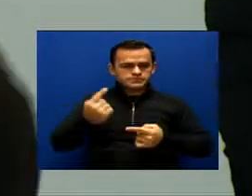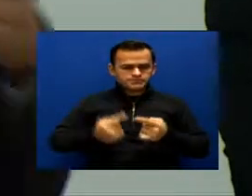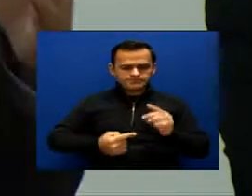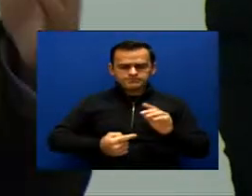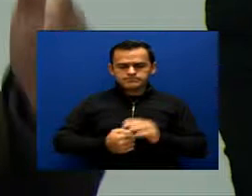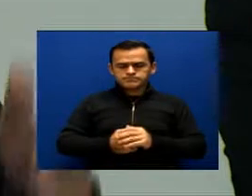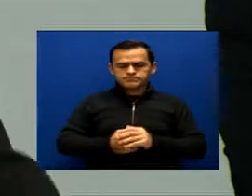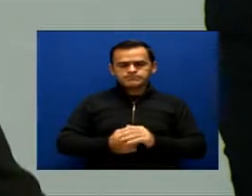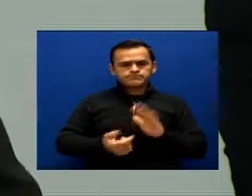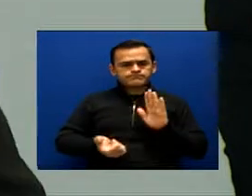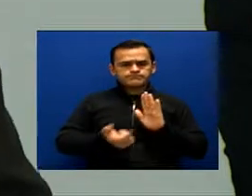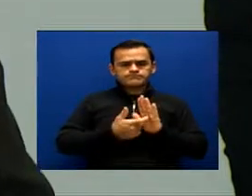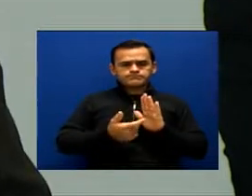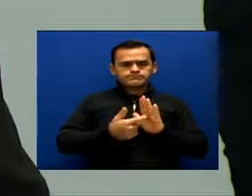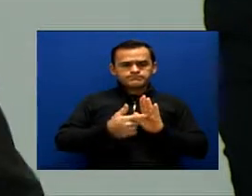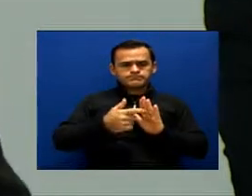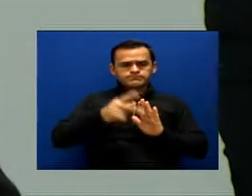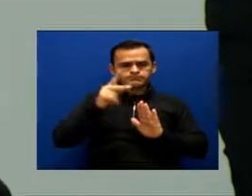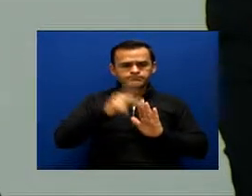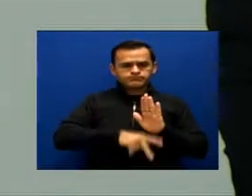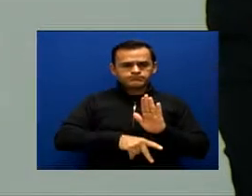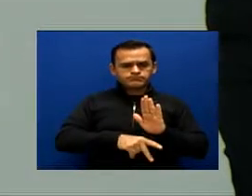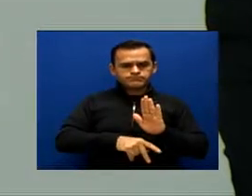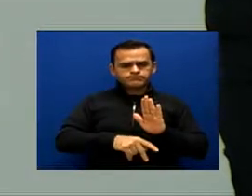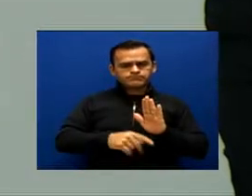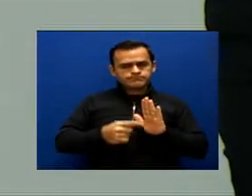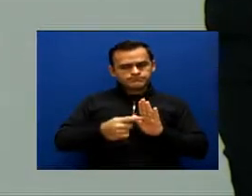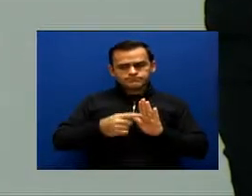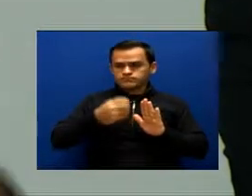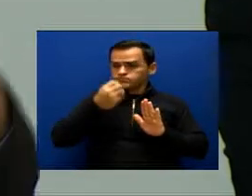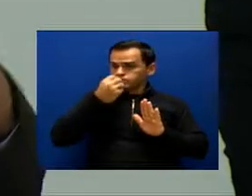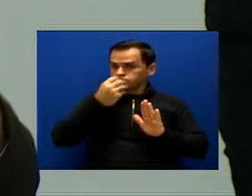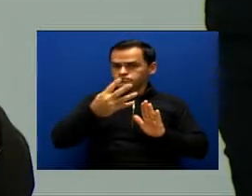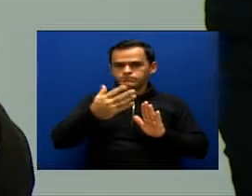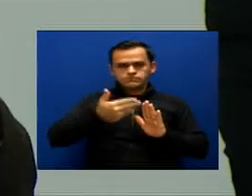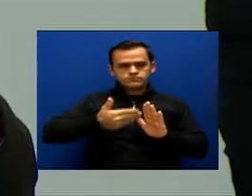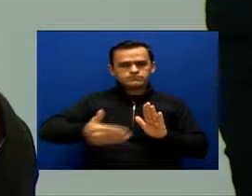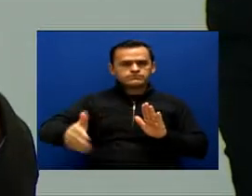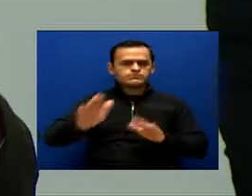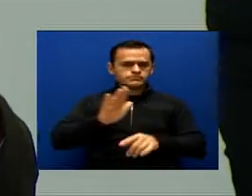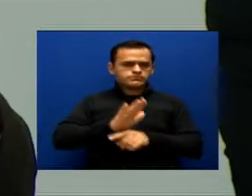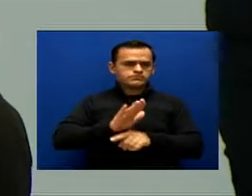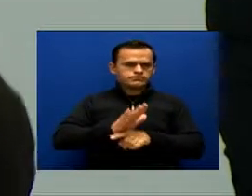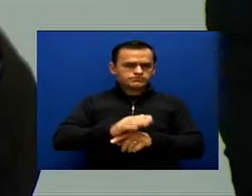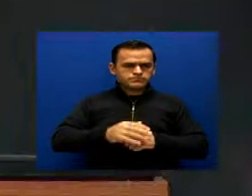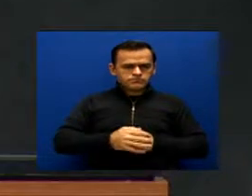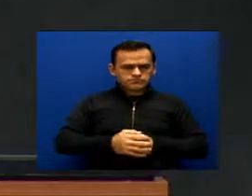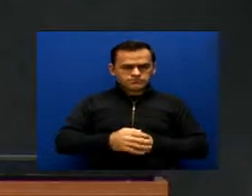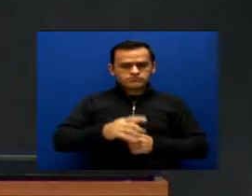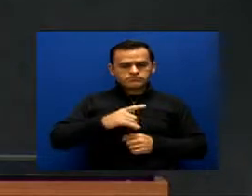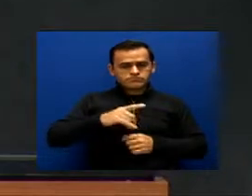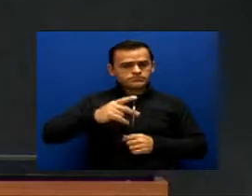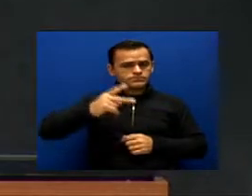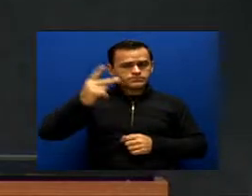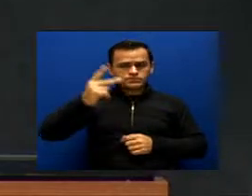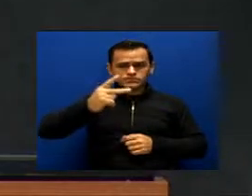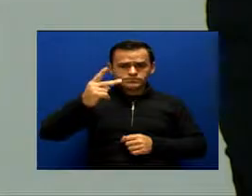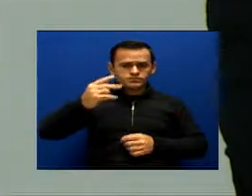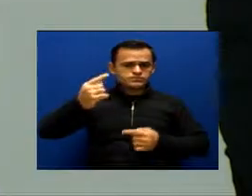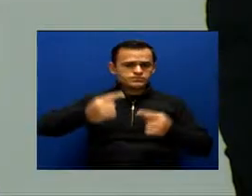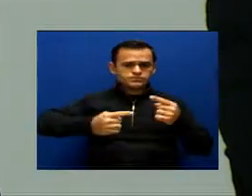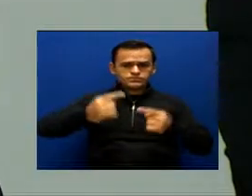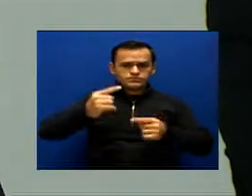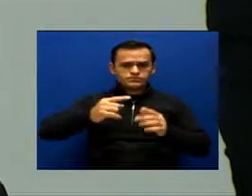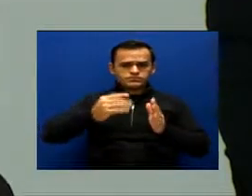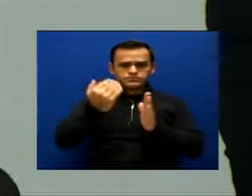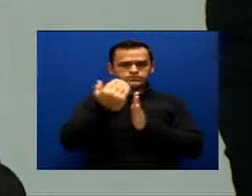situação bastante. Então proveitosa para a população. Nós temos toda a segunda discussão Então